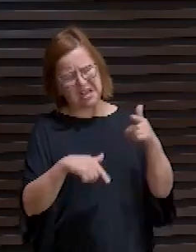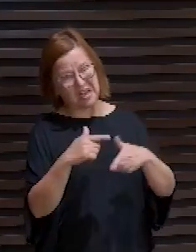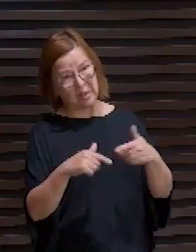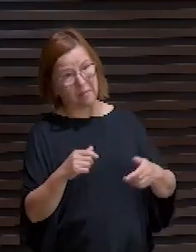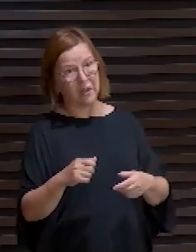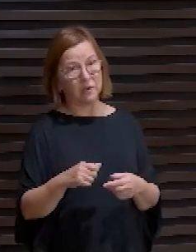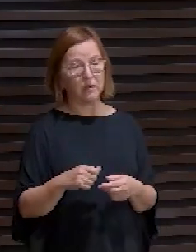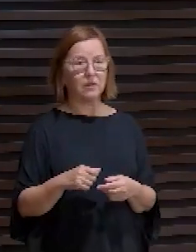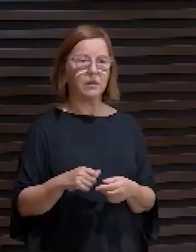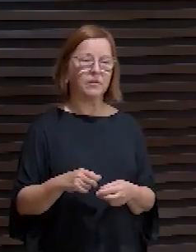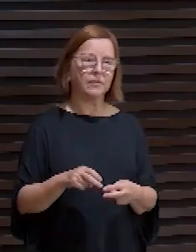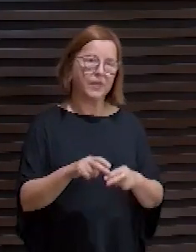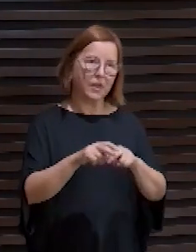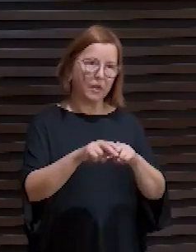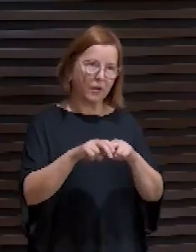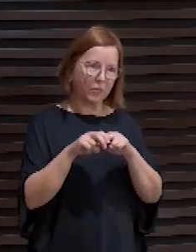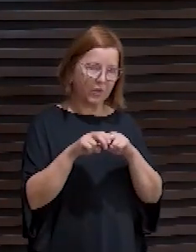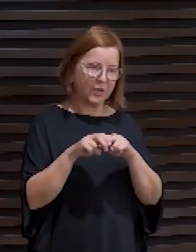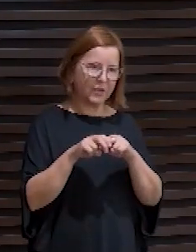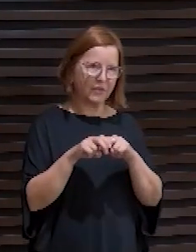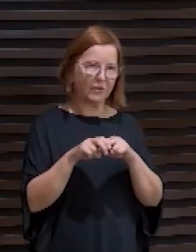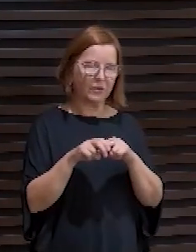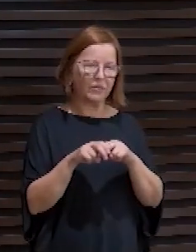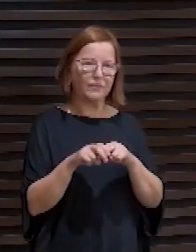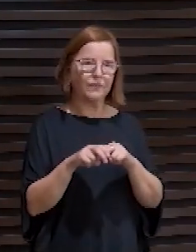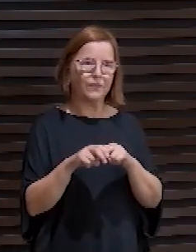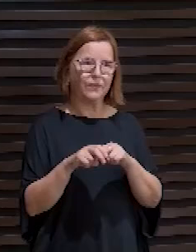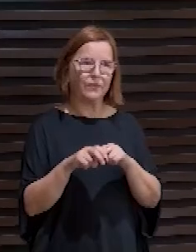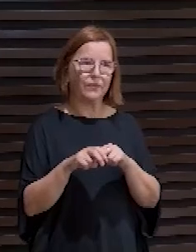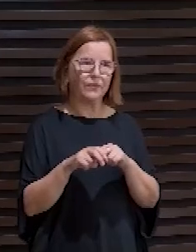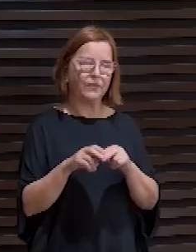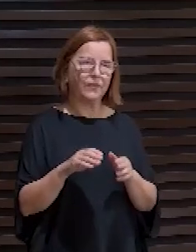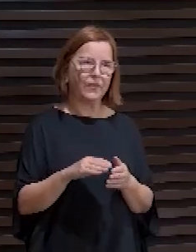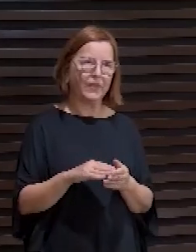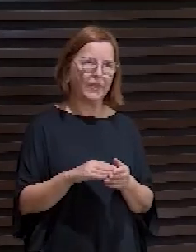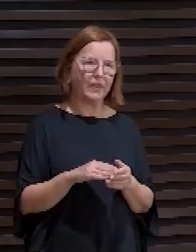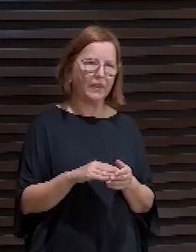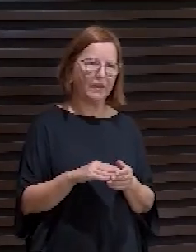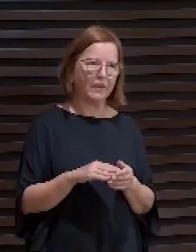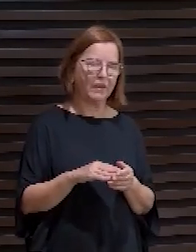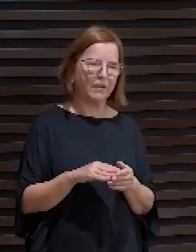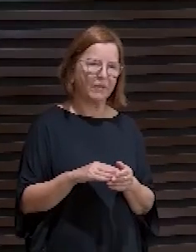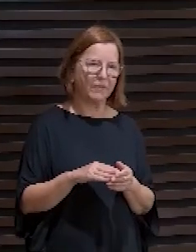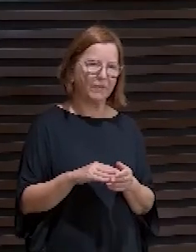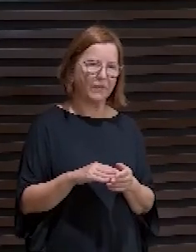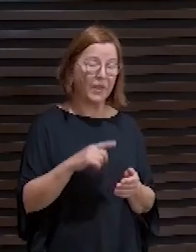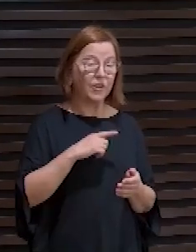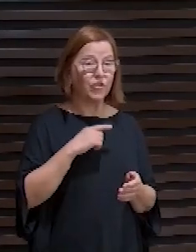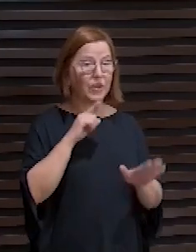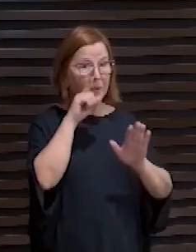serem levados a ensinos novos e estranhos. Havia o perigo de apostatarem da